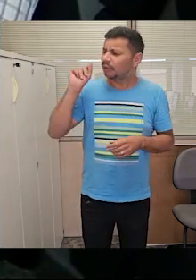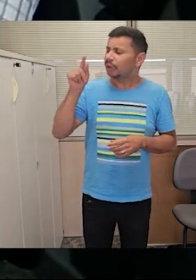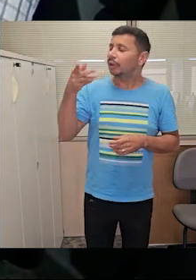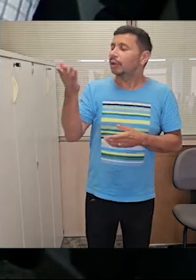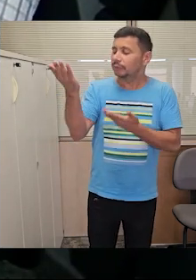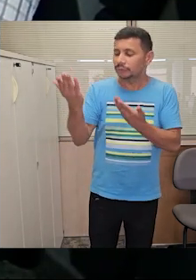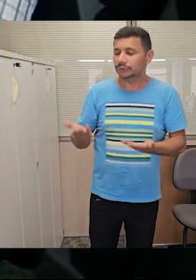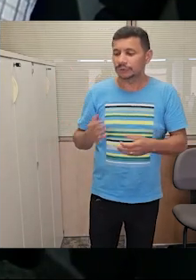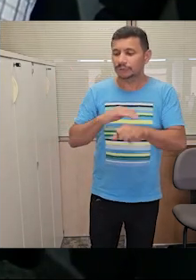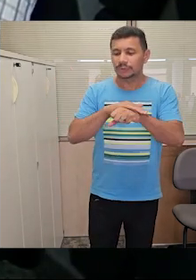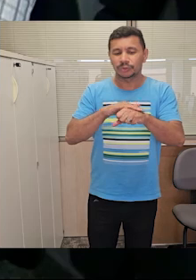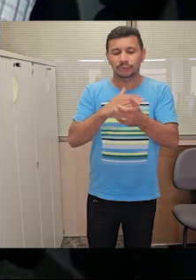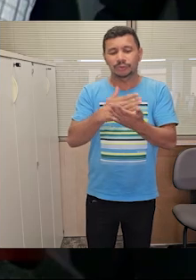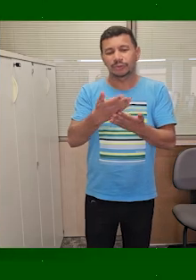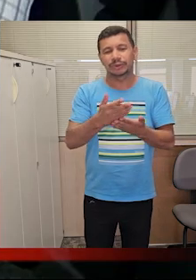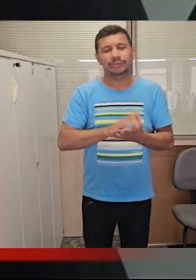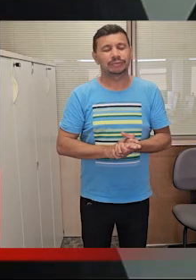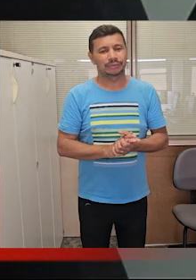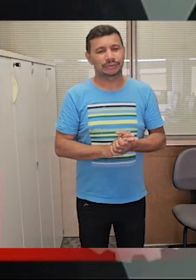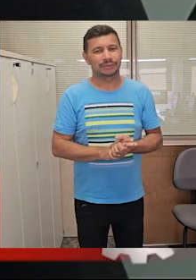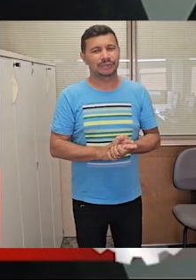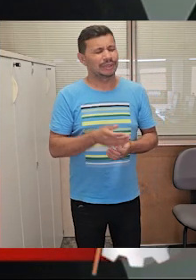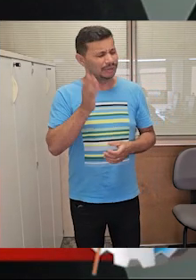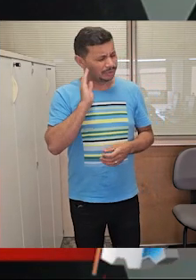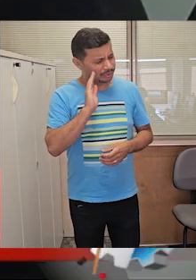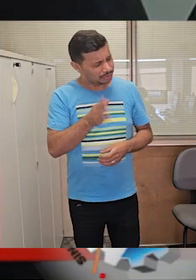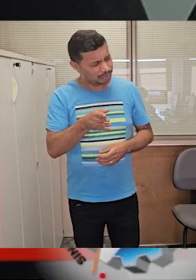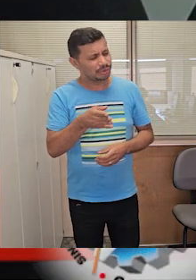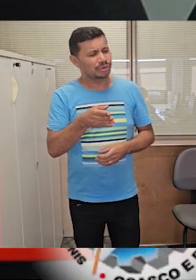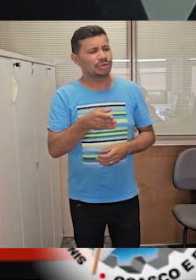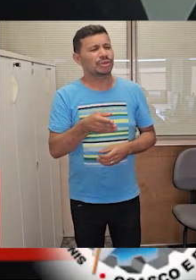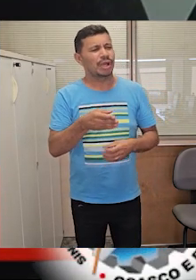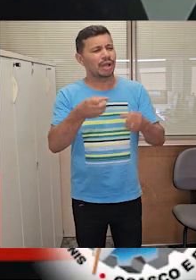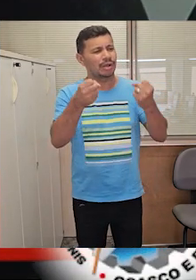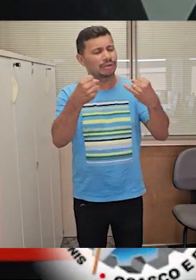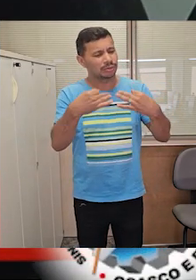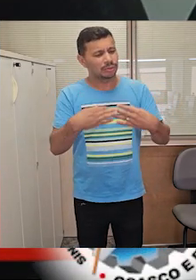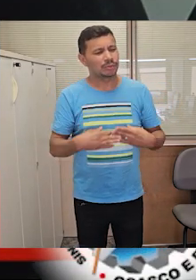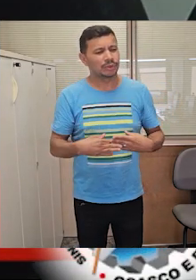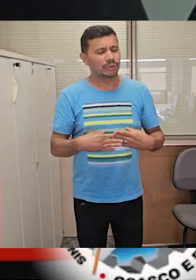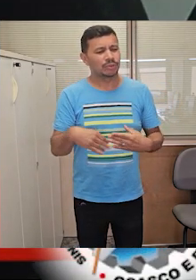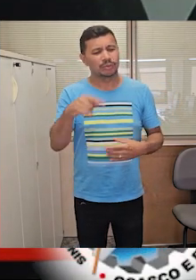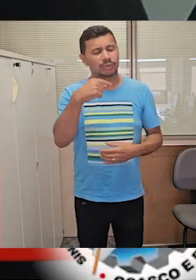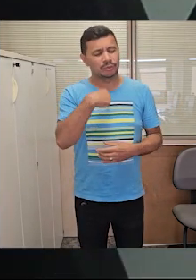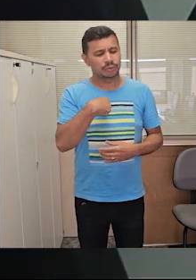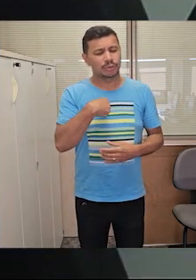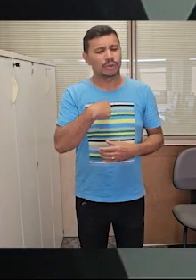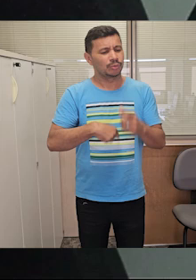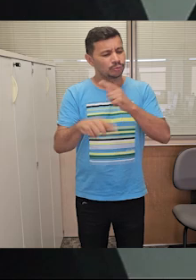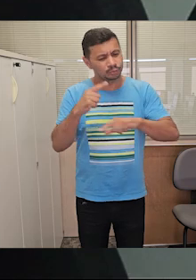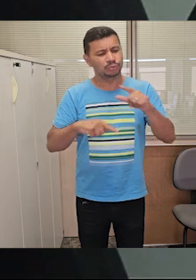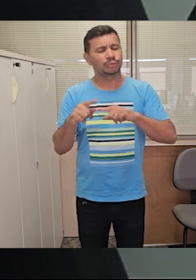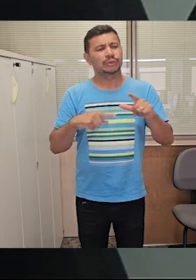e aí a gente começa a conversa. Você já me apresentou. Eu trabalhei na